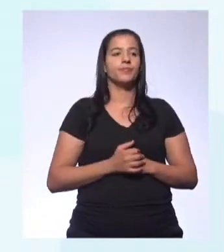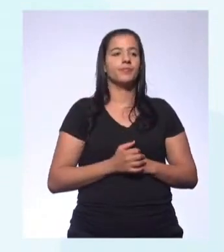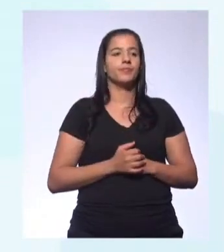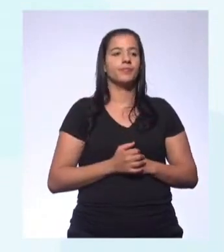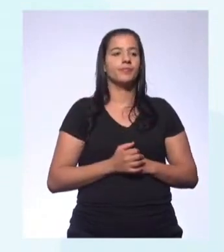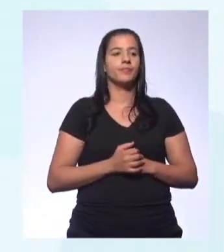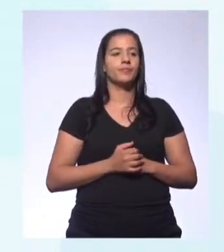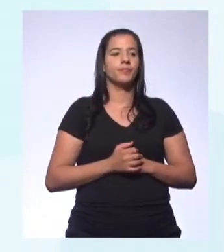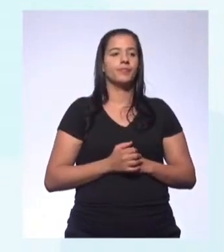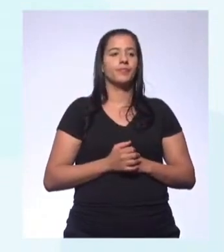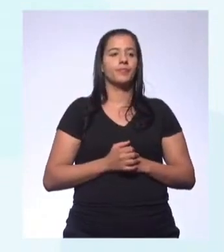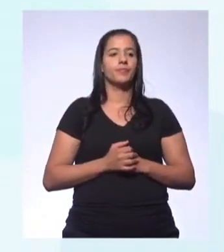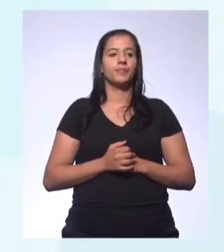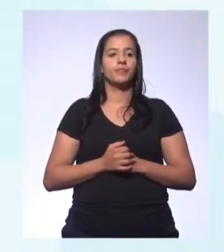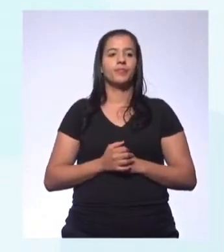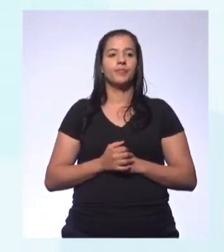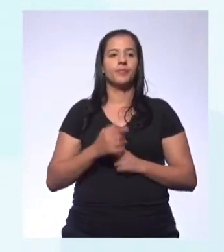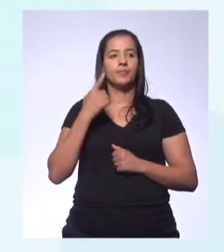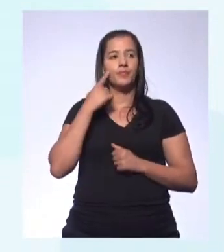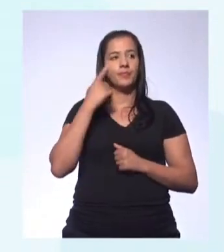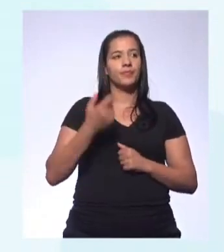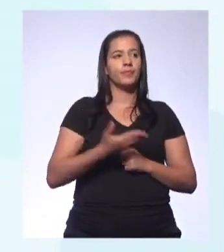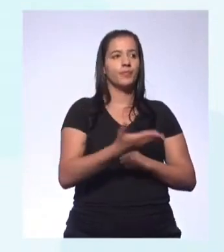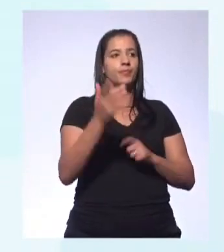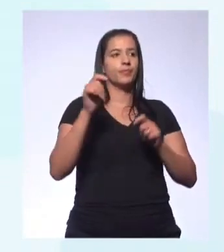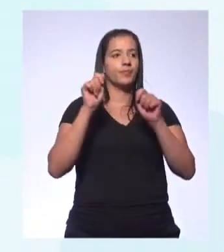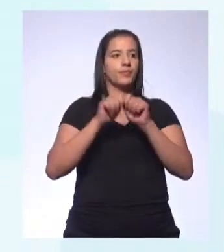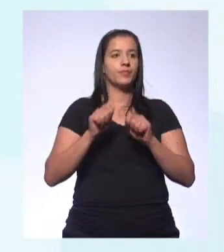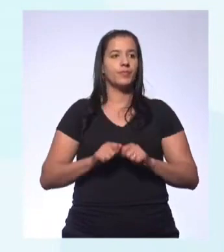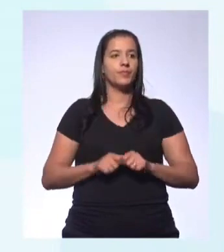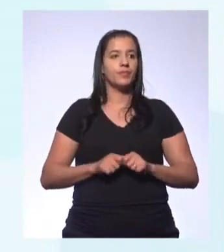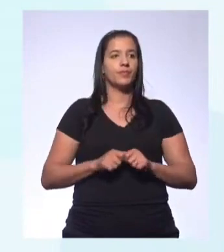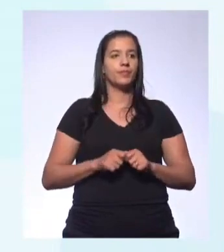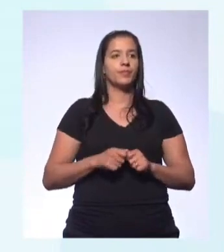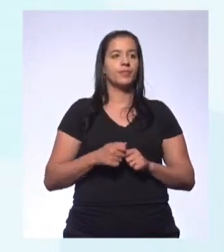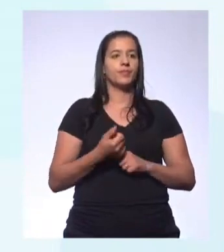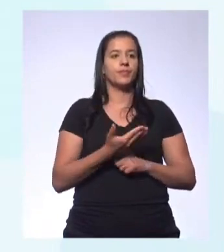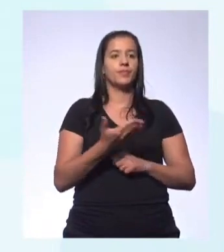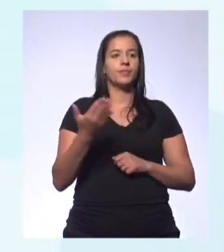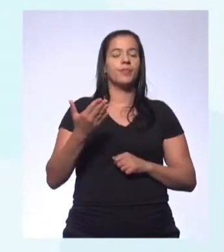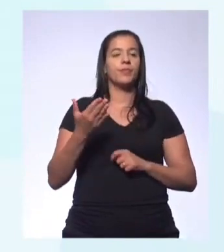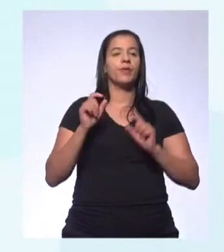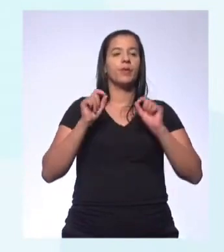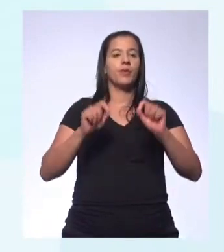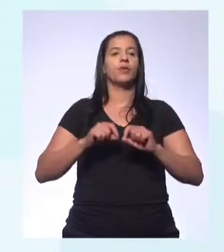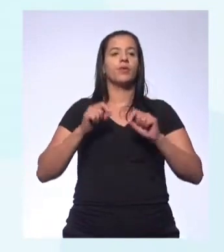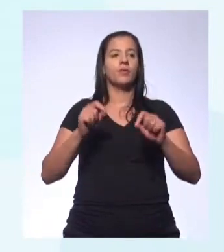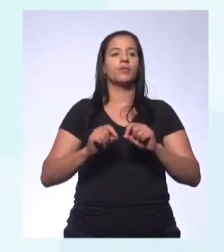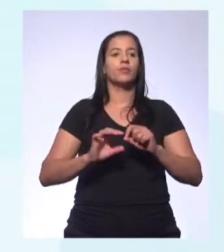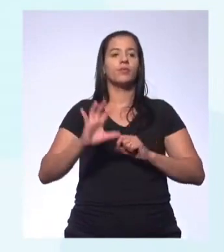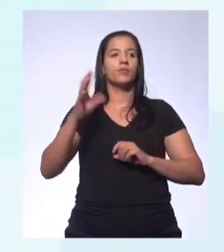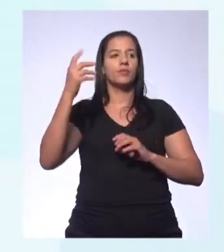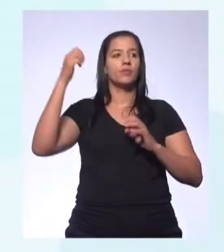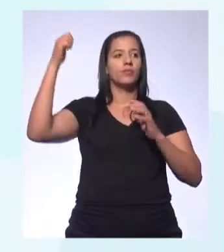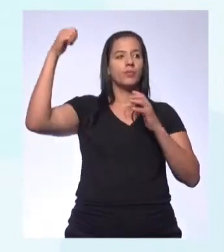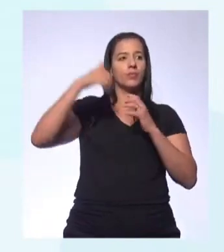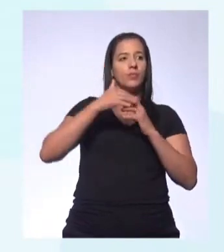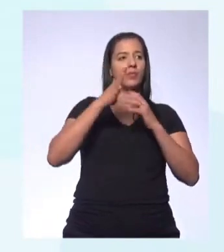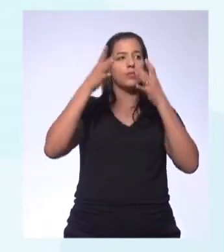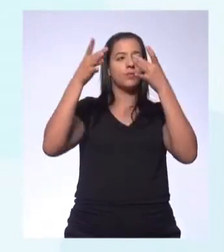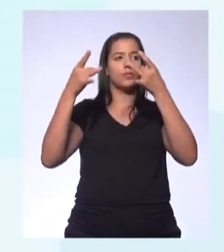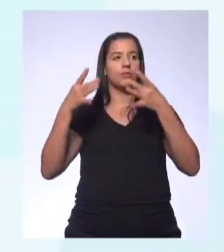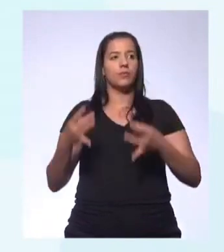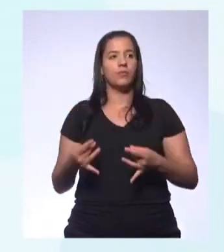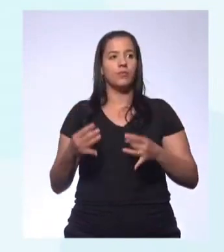refletidos. E aí nós temos, agora é sua vez, descreva os efeitos do efeito estufa. Então vocês vão